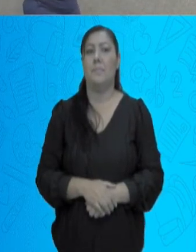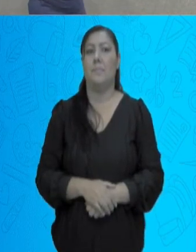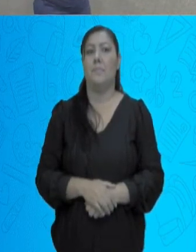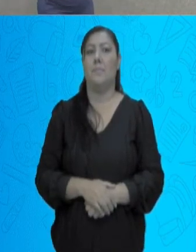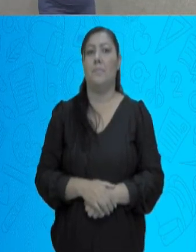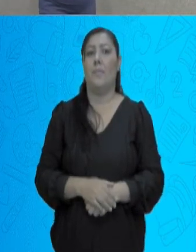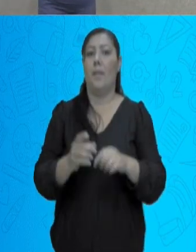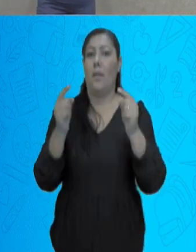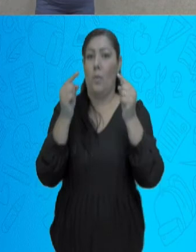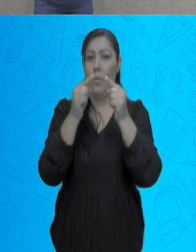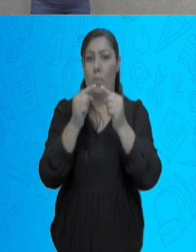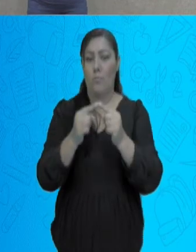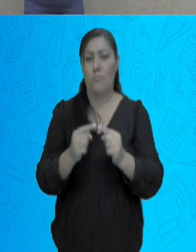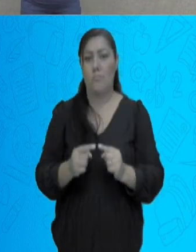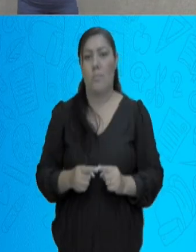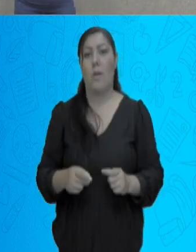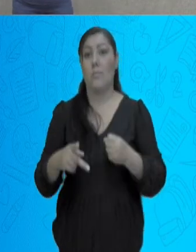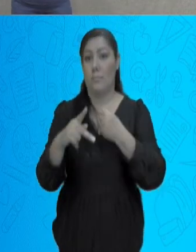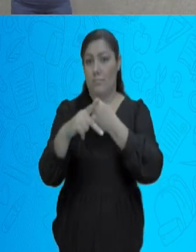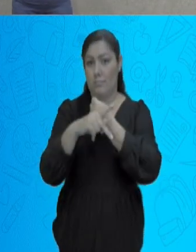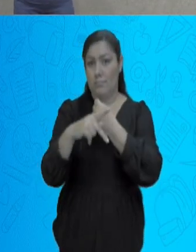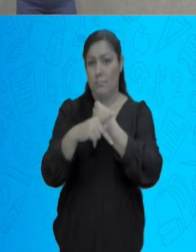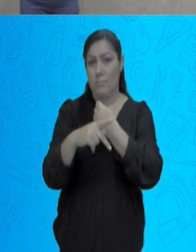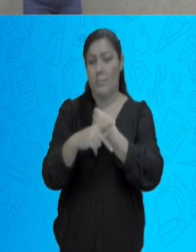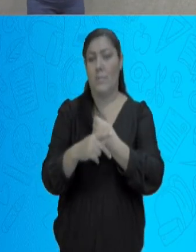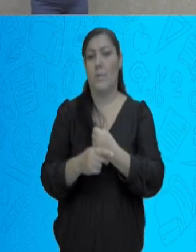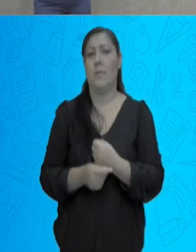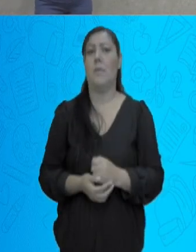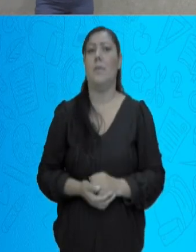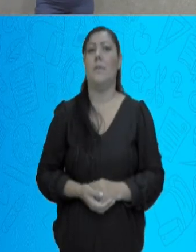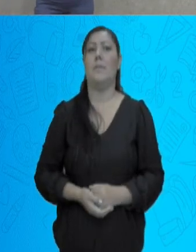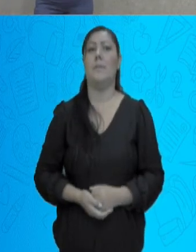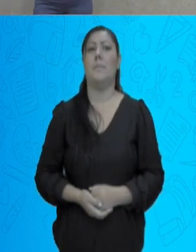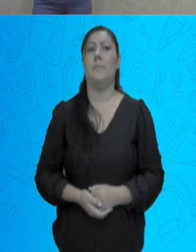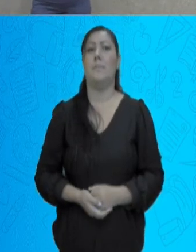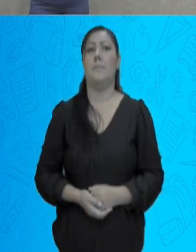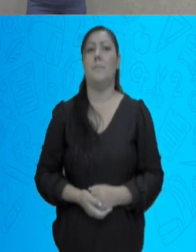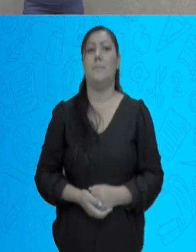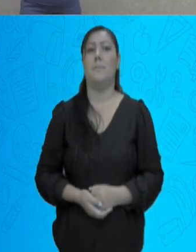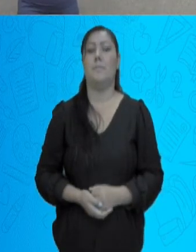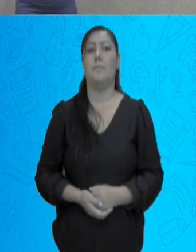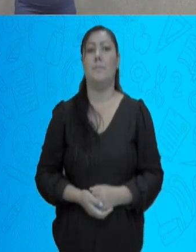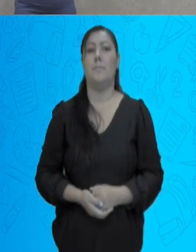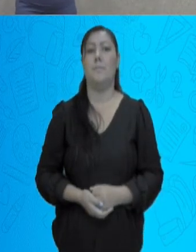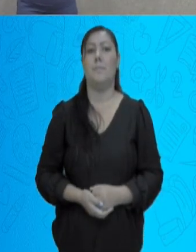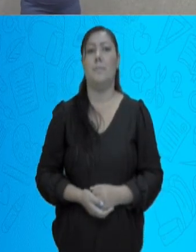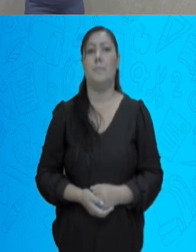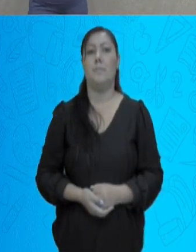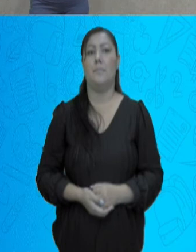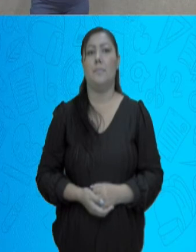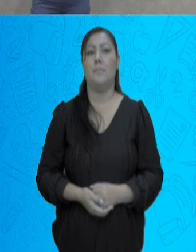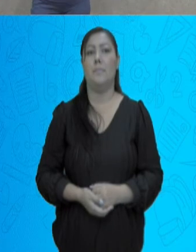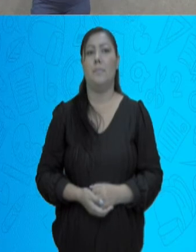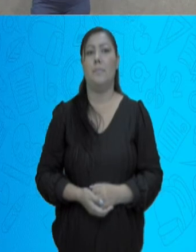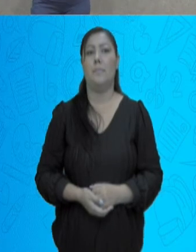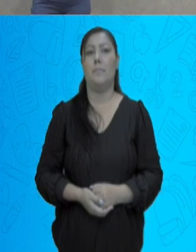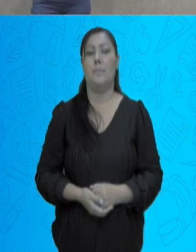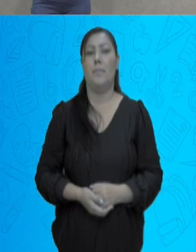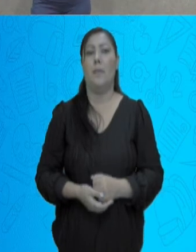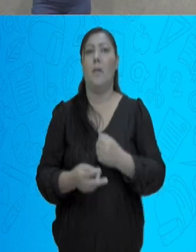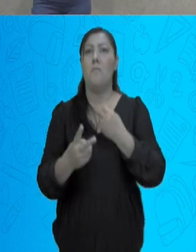átomo. Interessante aqui, hein? Muito interessante. Nós vamos falar sobre pronome agora.